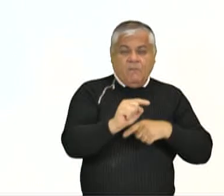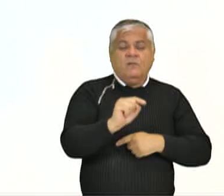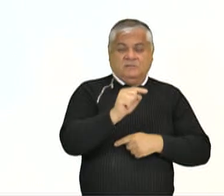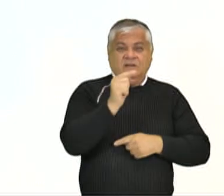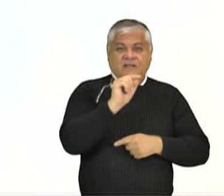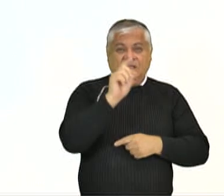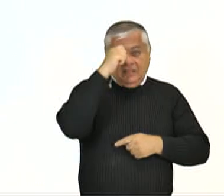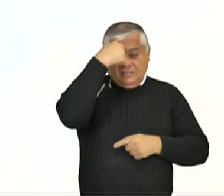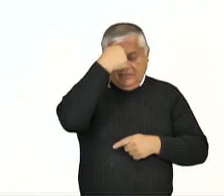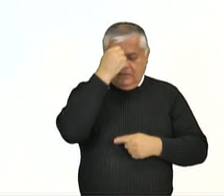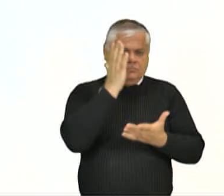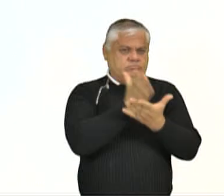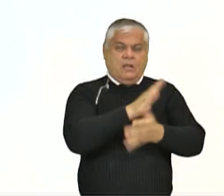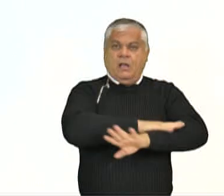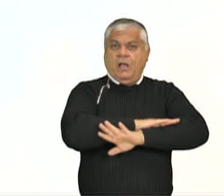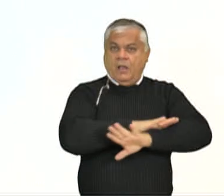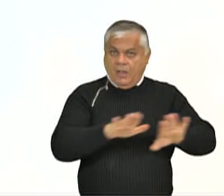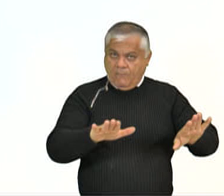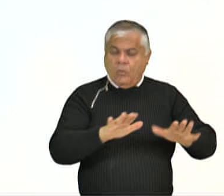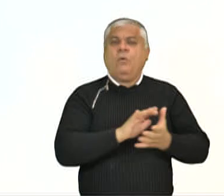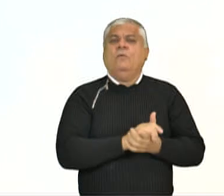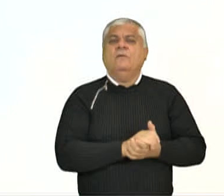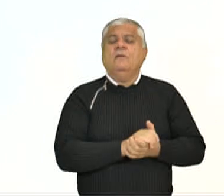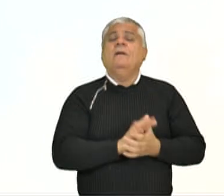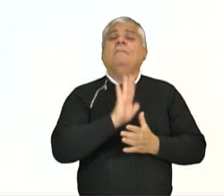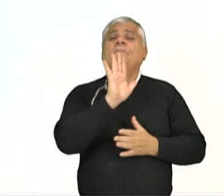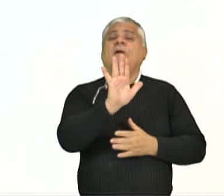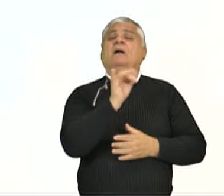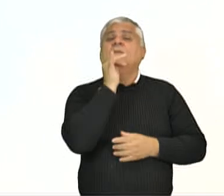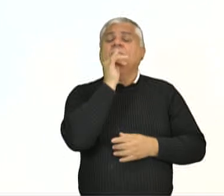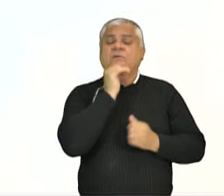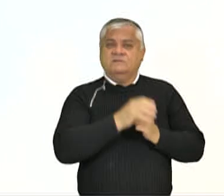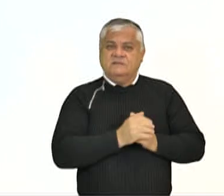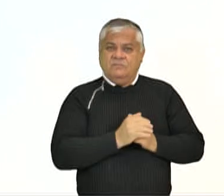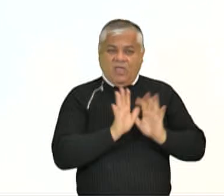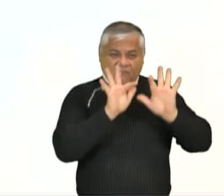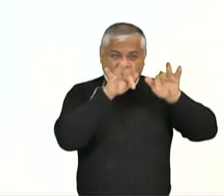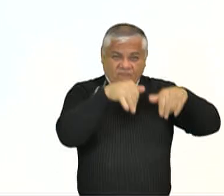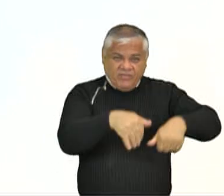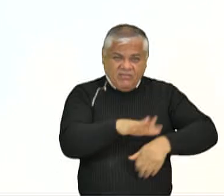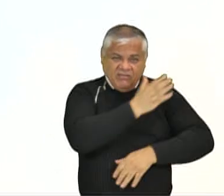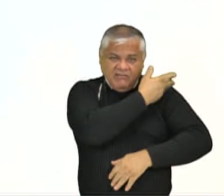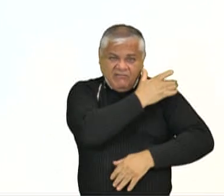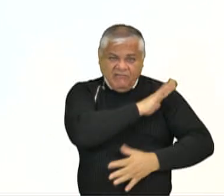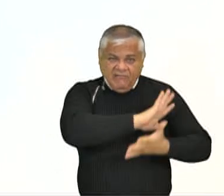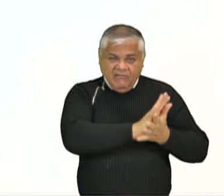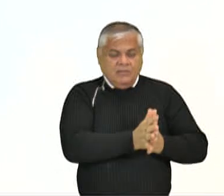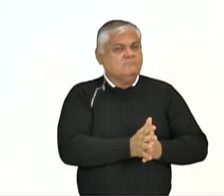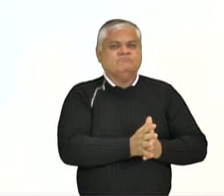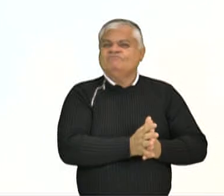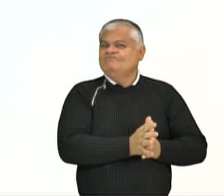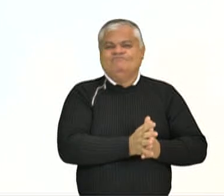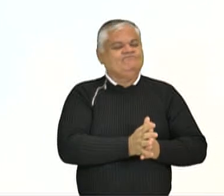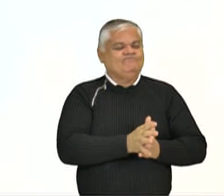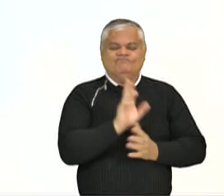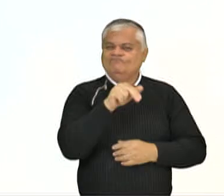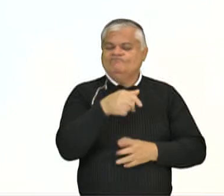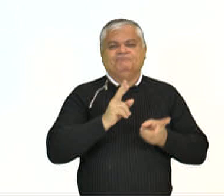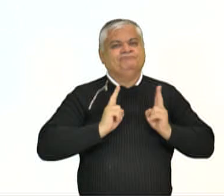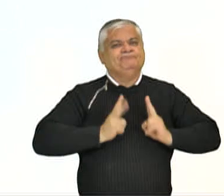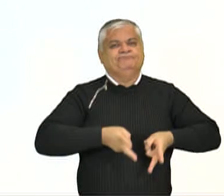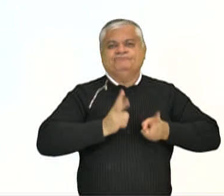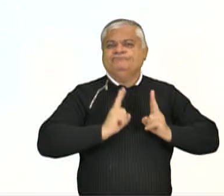na década de 1960 isso não significou o fim do racismo e da desigualdade na